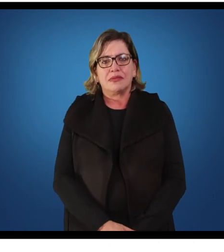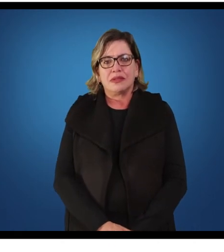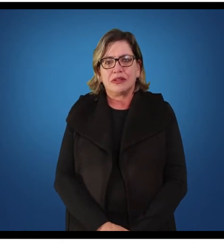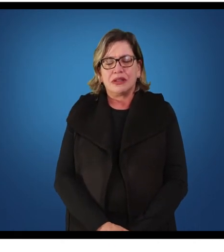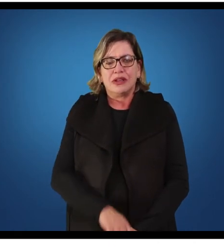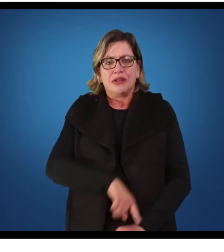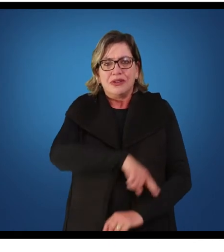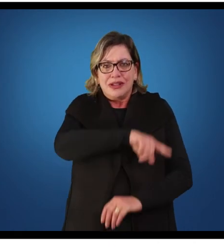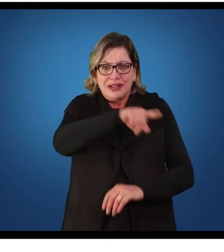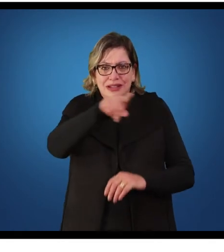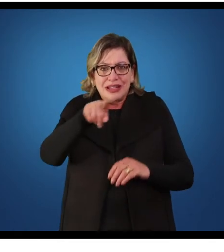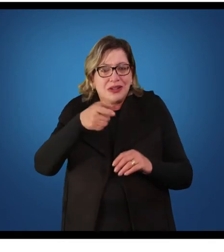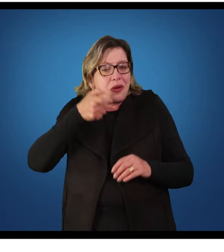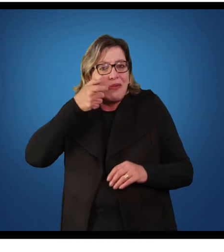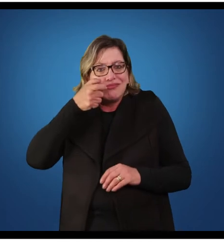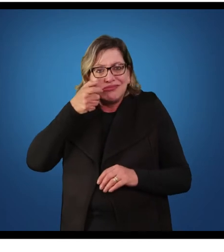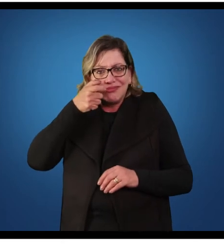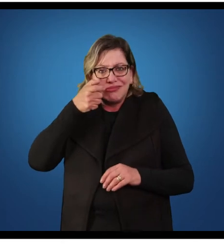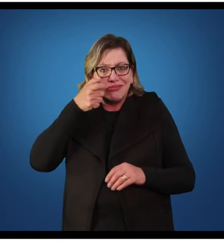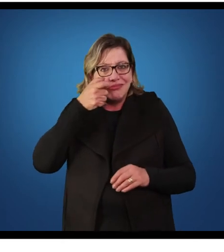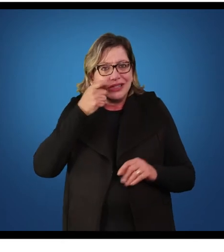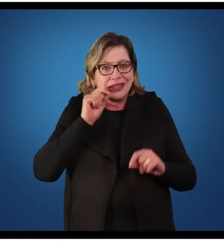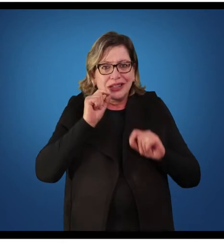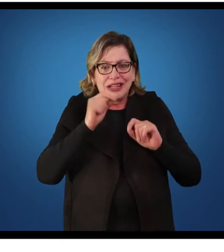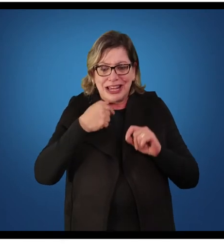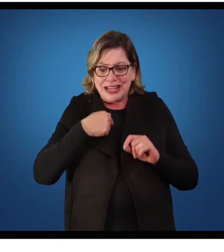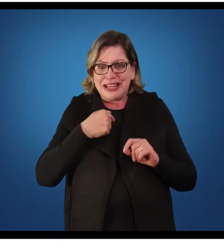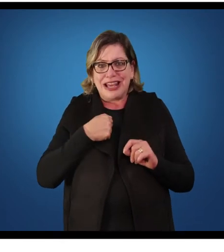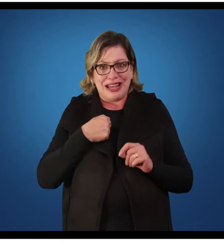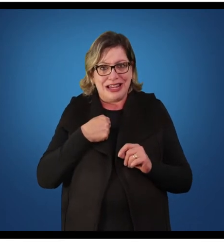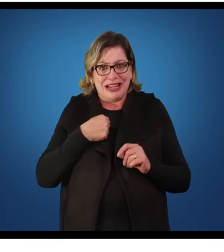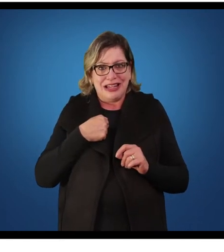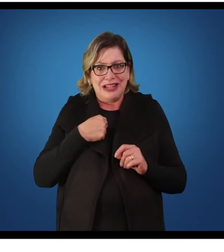Então vejam só, observem que eu